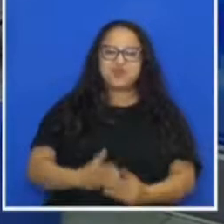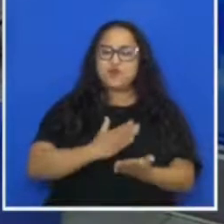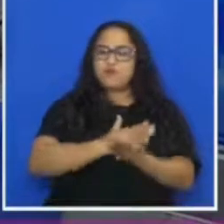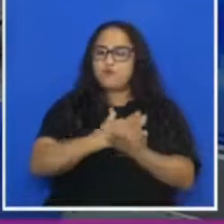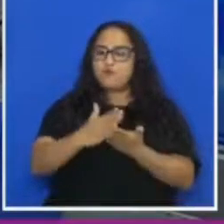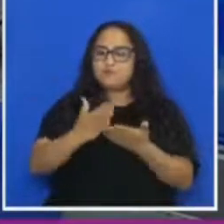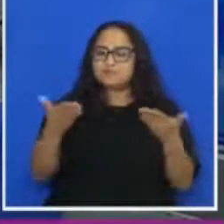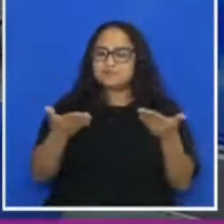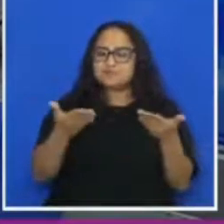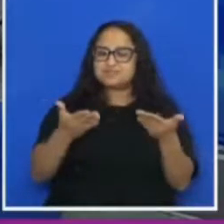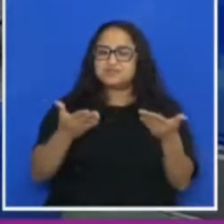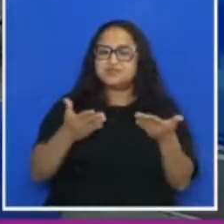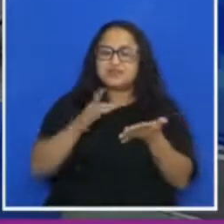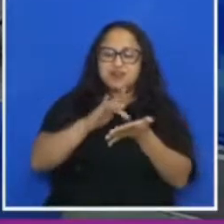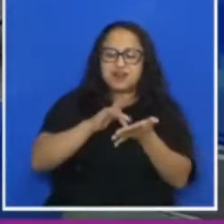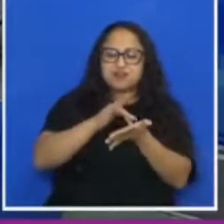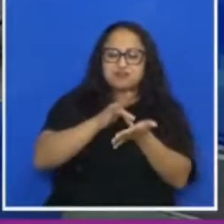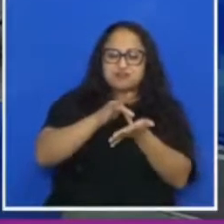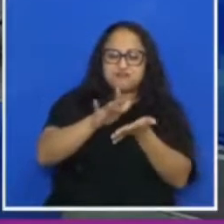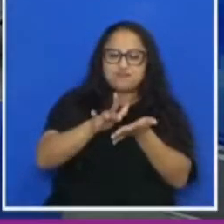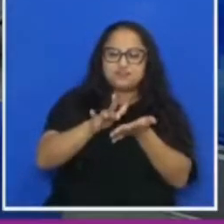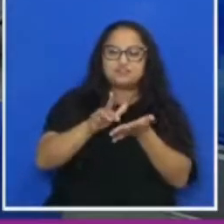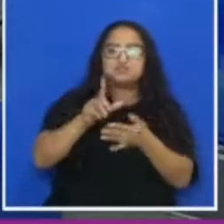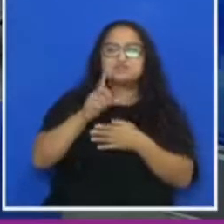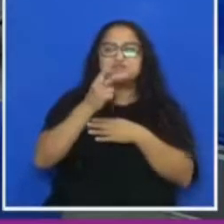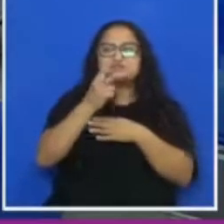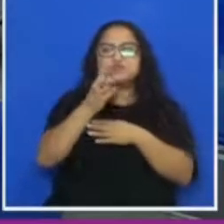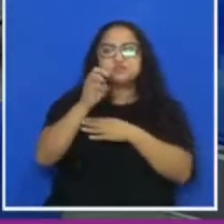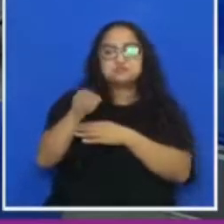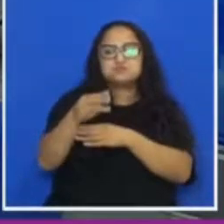Começando agora o sorteio da Loto Fácil, concurso